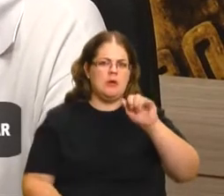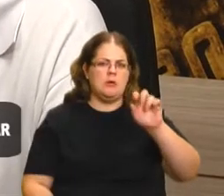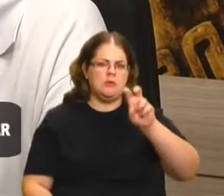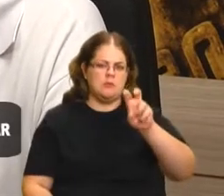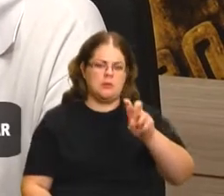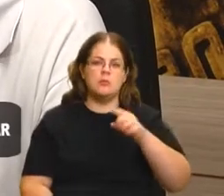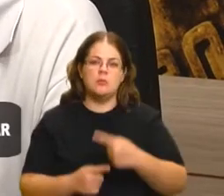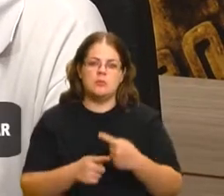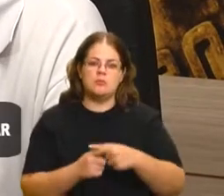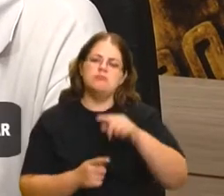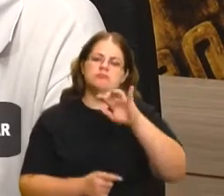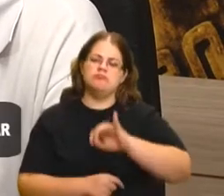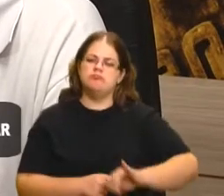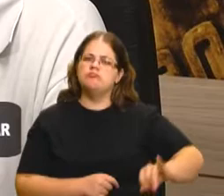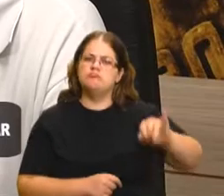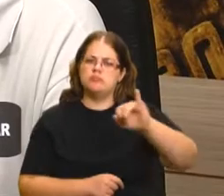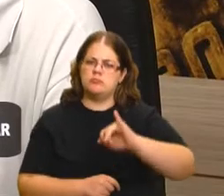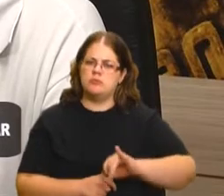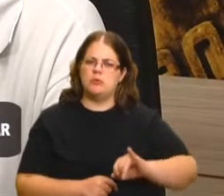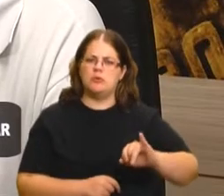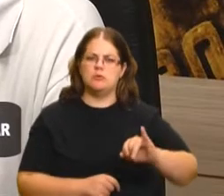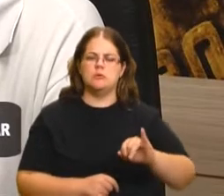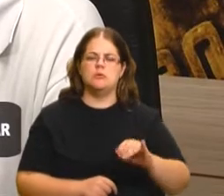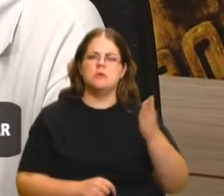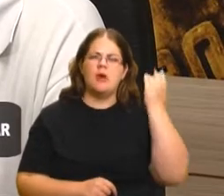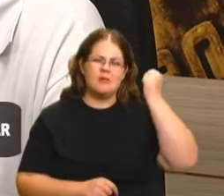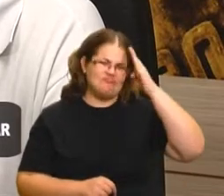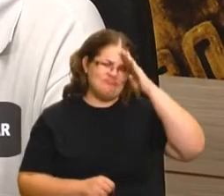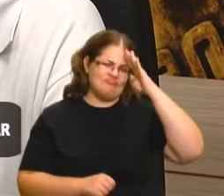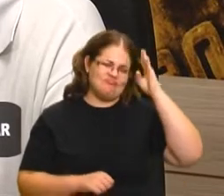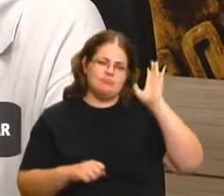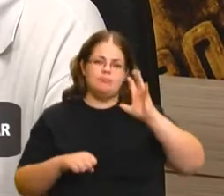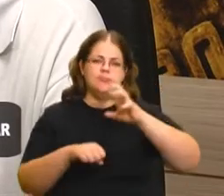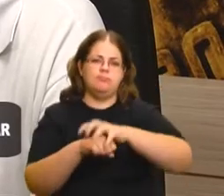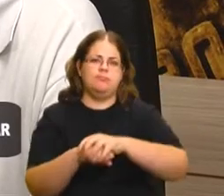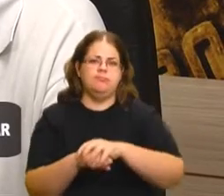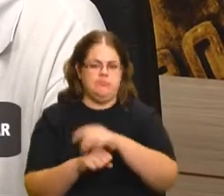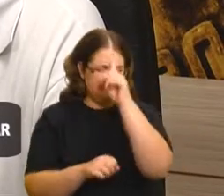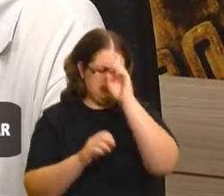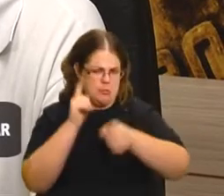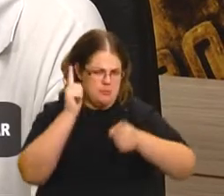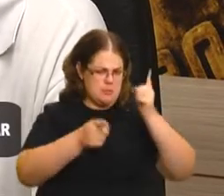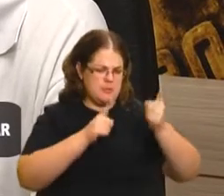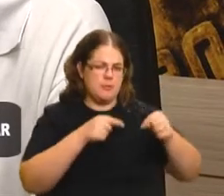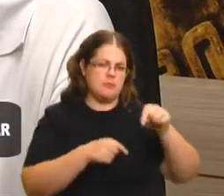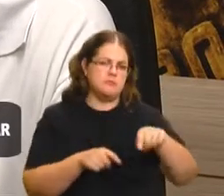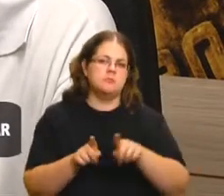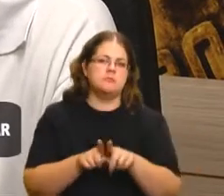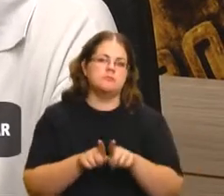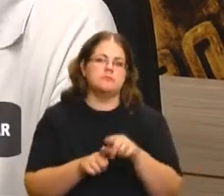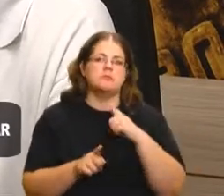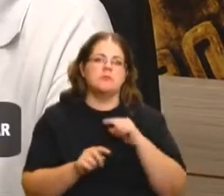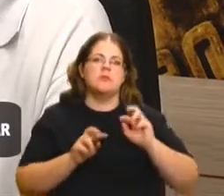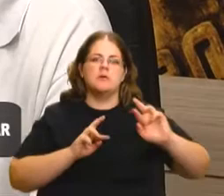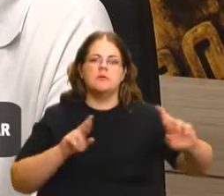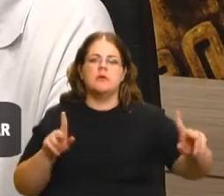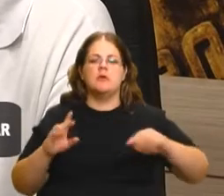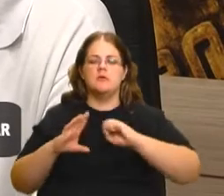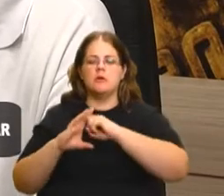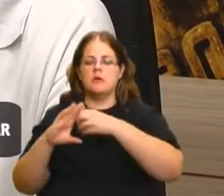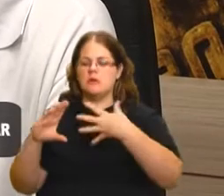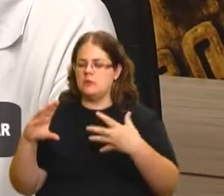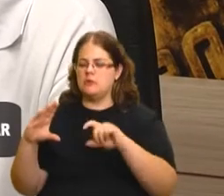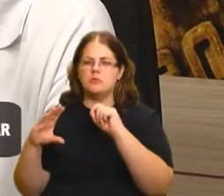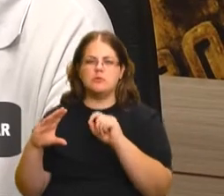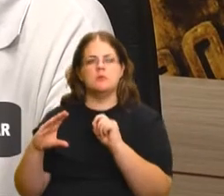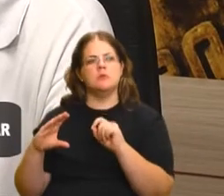Pela importância que teve durante a ditadura. Bom, o AI-5, na realidade, uma das características que ele teve, diferentemente